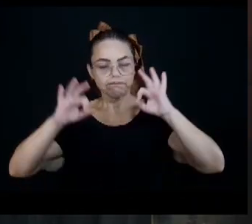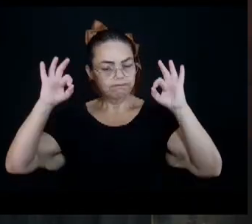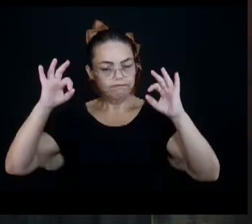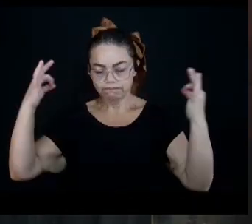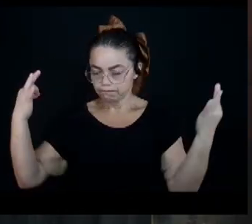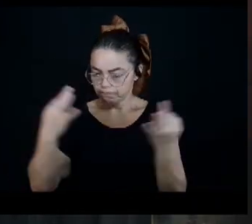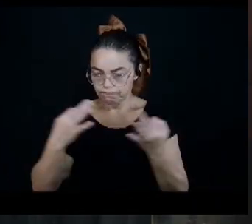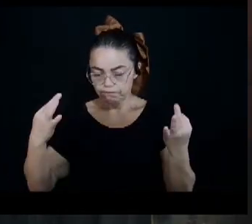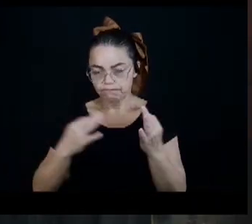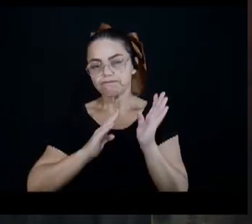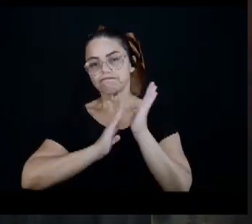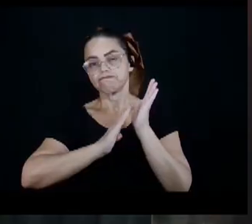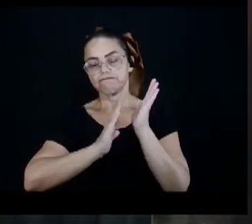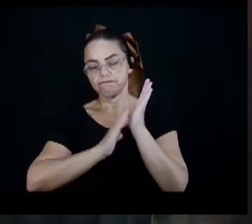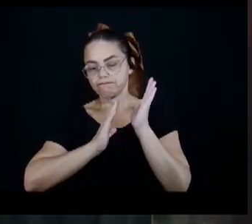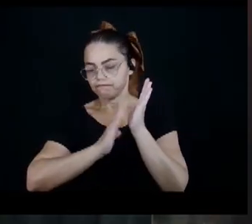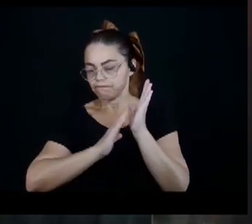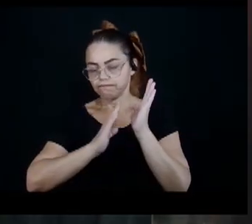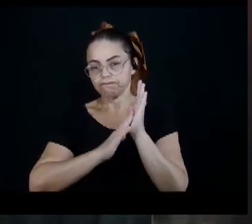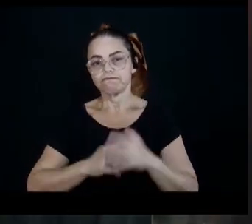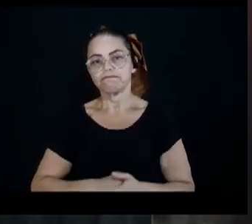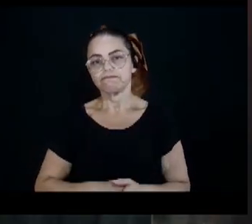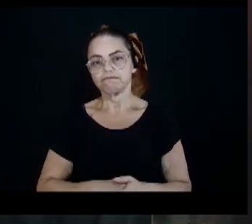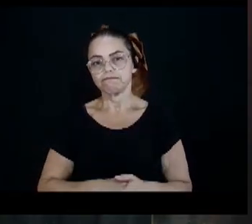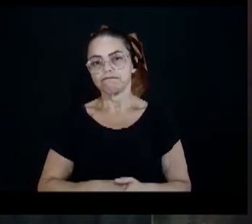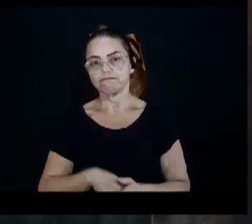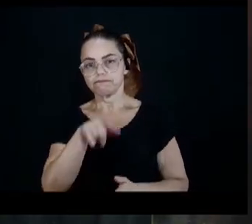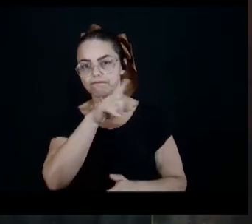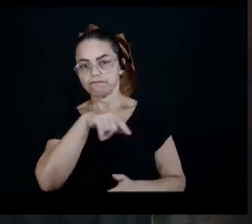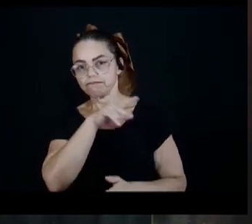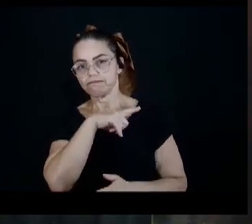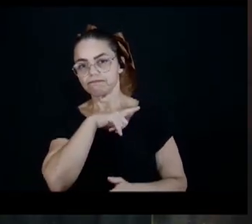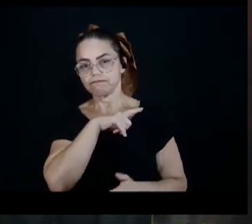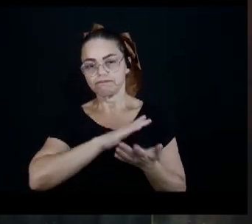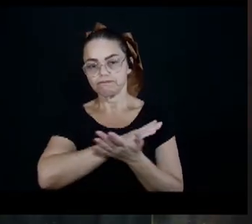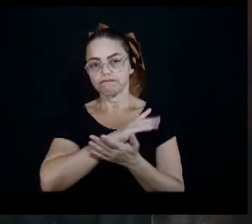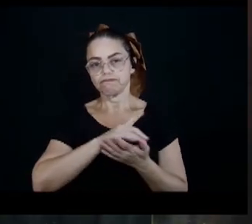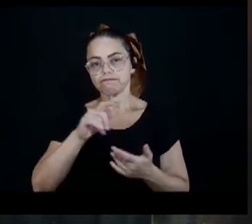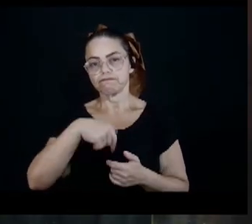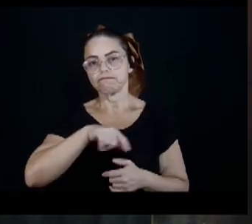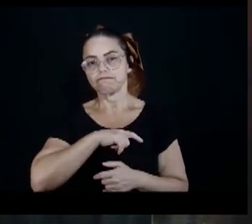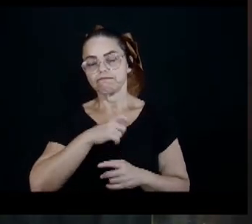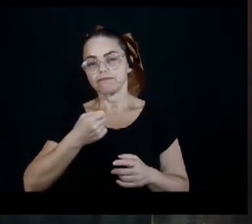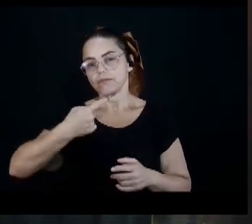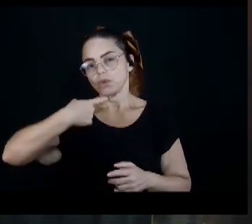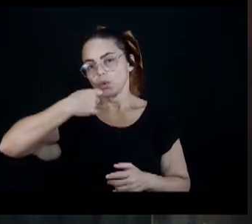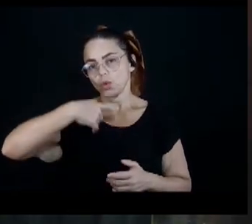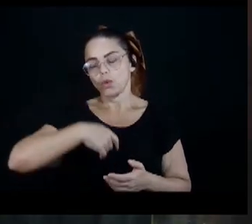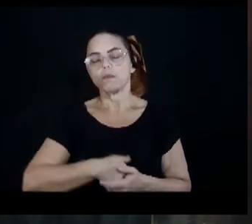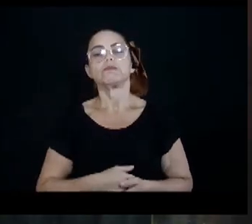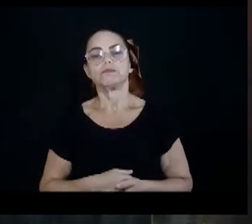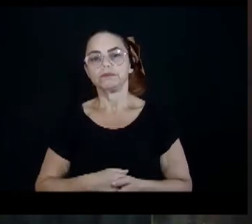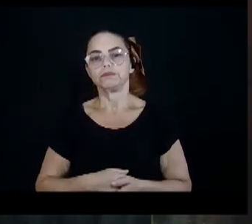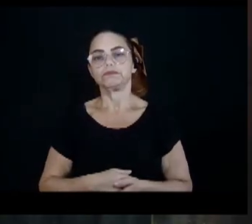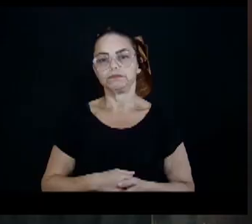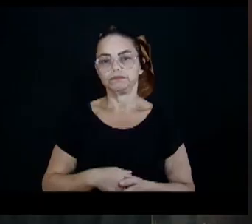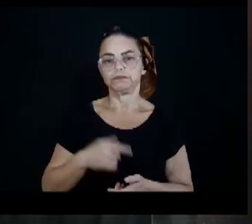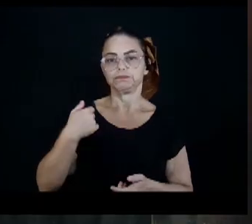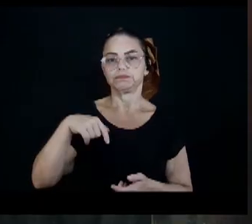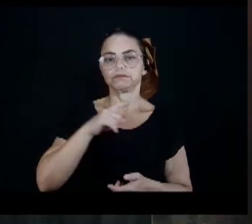parabéns. Quando eu digo eles, existem alguns, né, medicamentos aí, precursores da GLP-1,